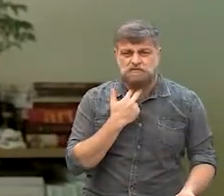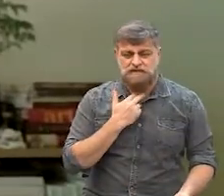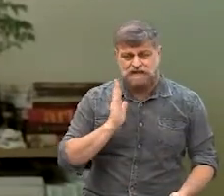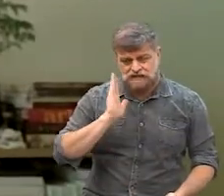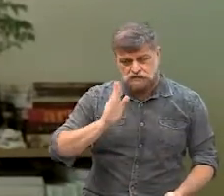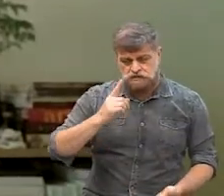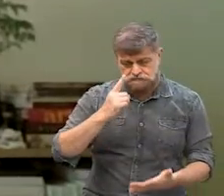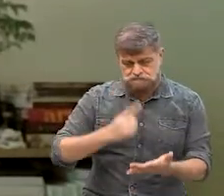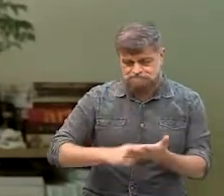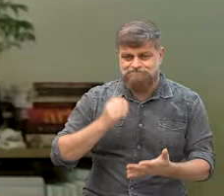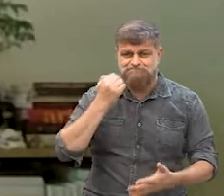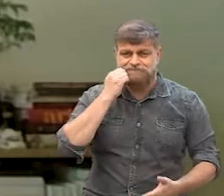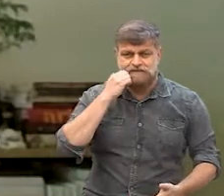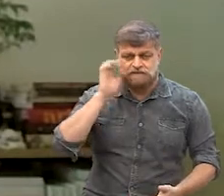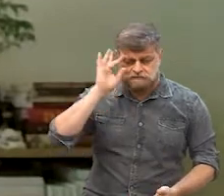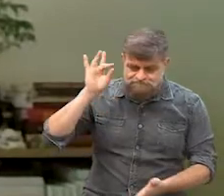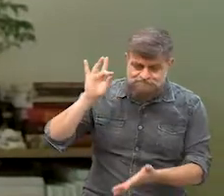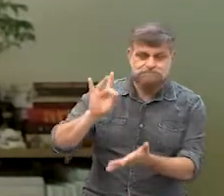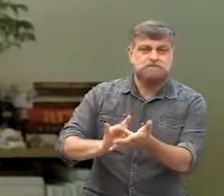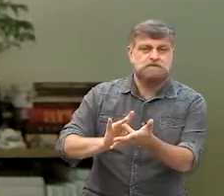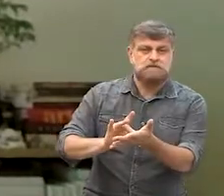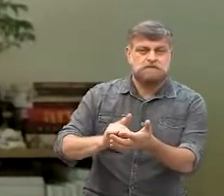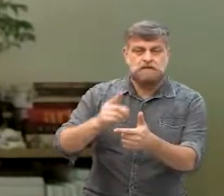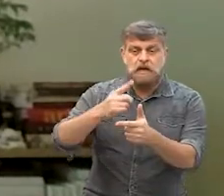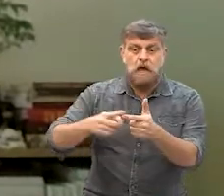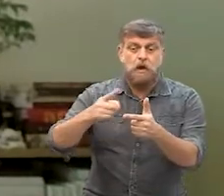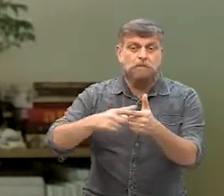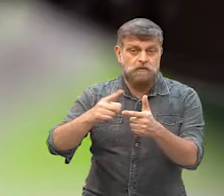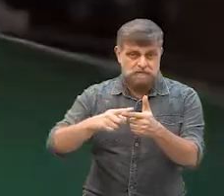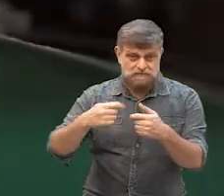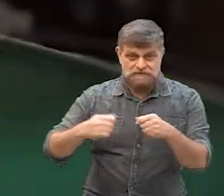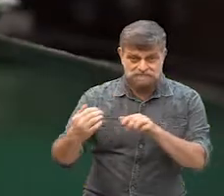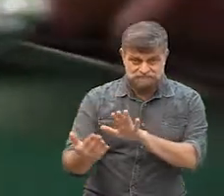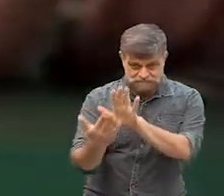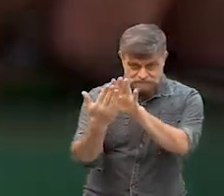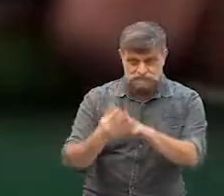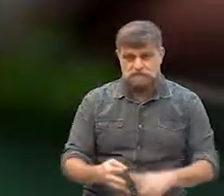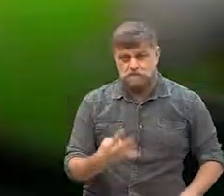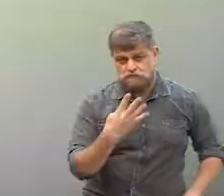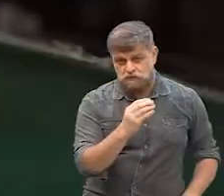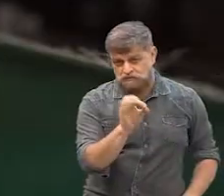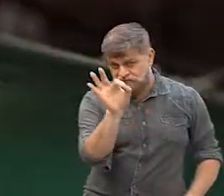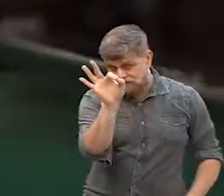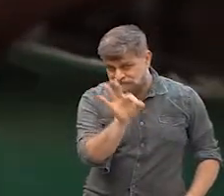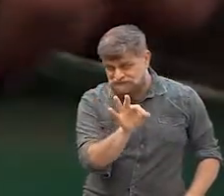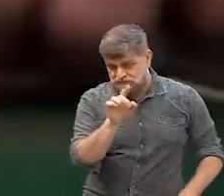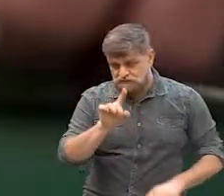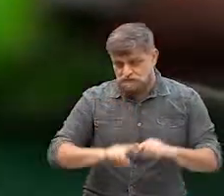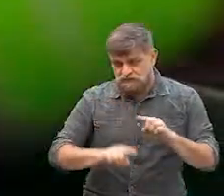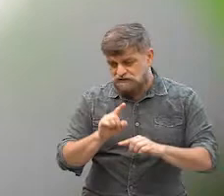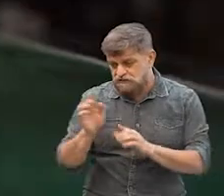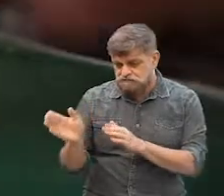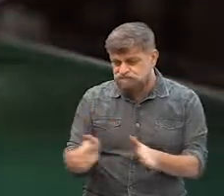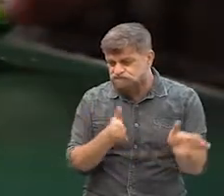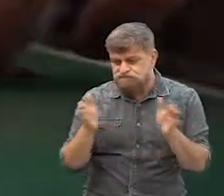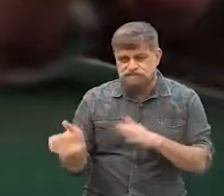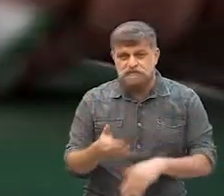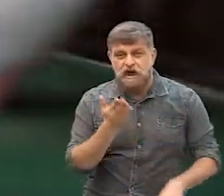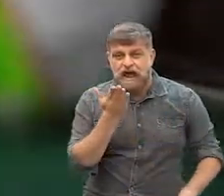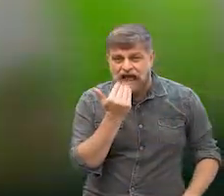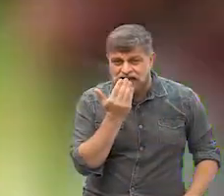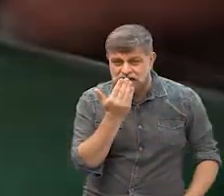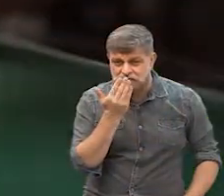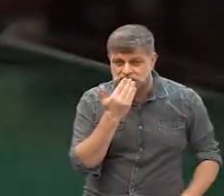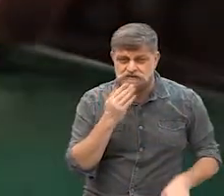já é consenso científico, né? Então, é um problema que precisa ser lidado. 40% dos produtos alimentícios ou